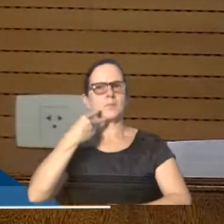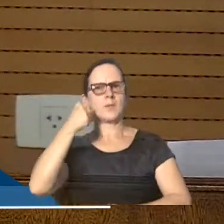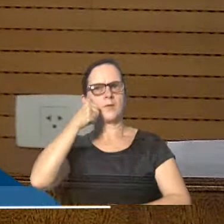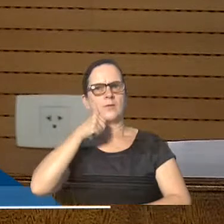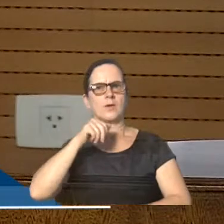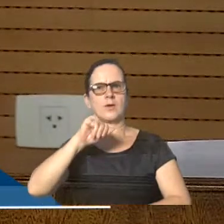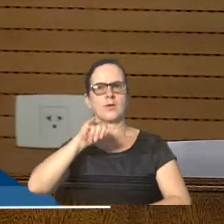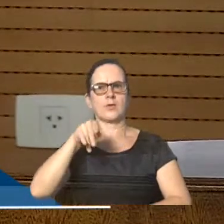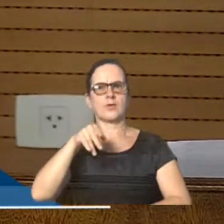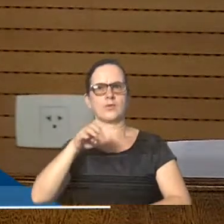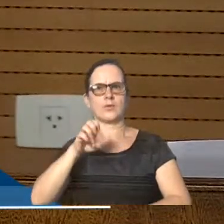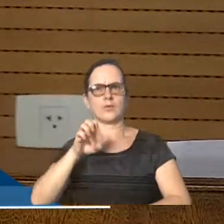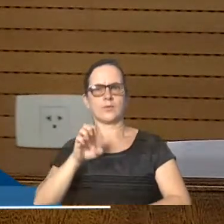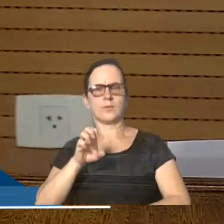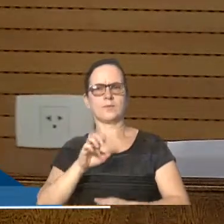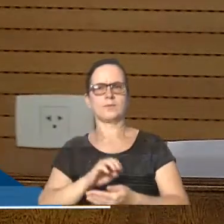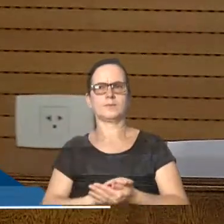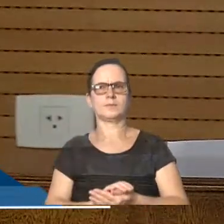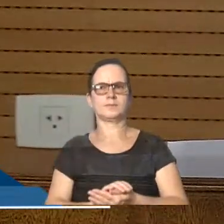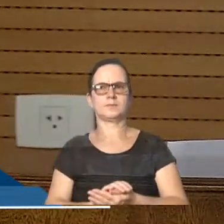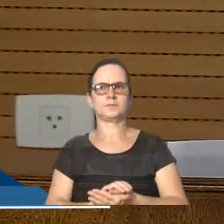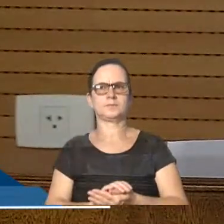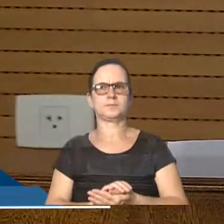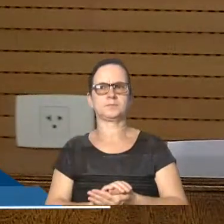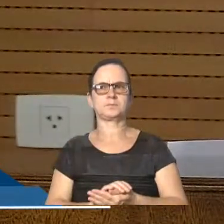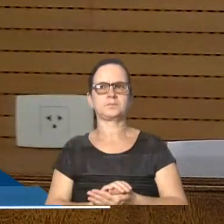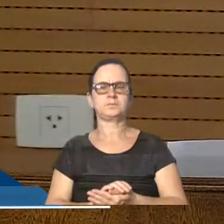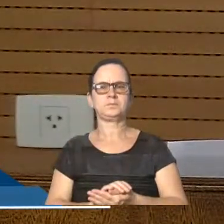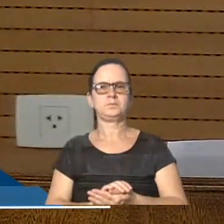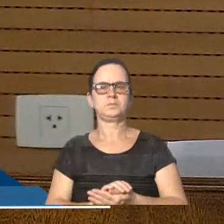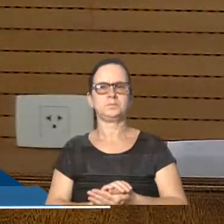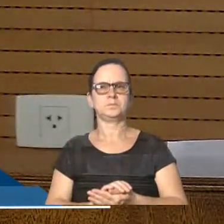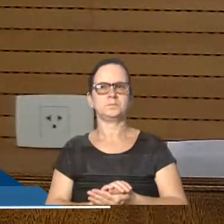Maria Jaqueline da Silva, Jaque Barbosa.